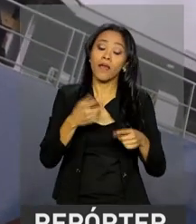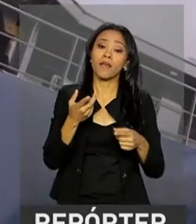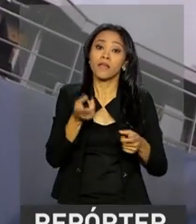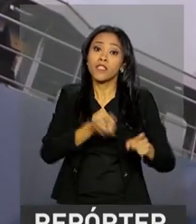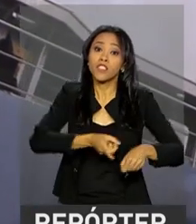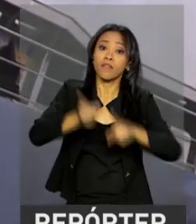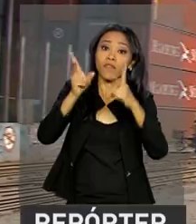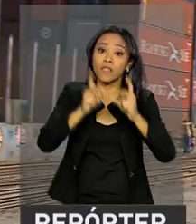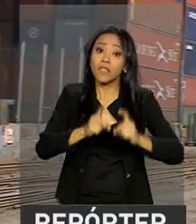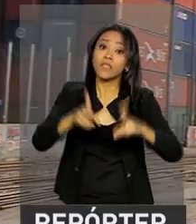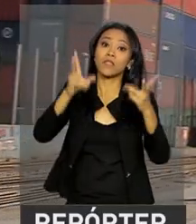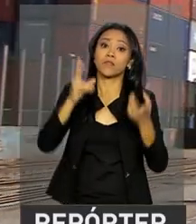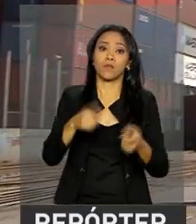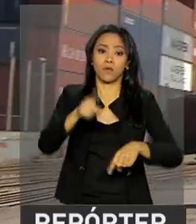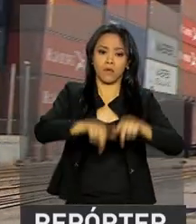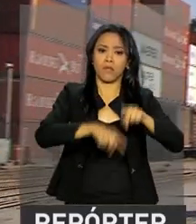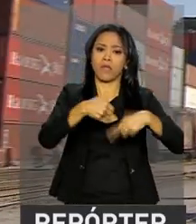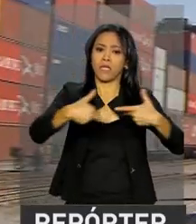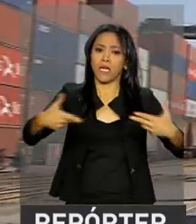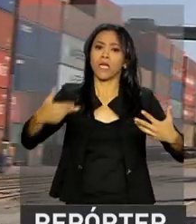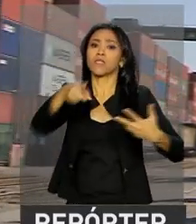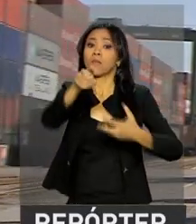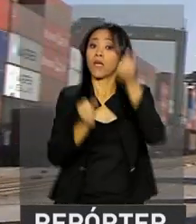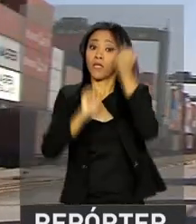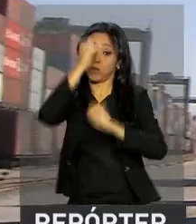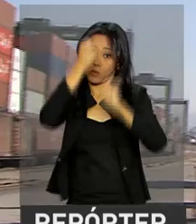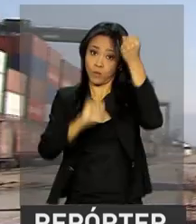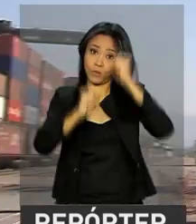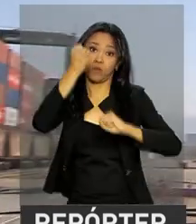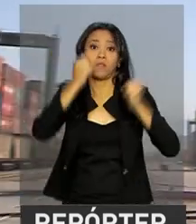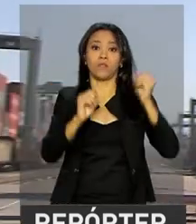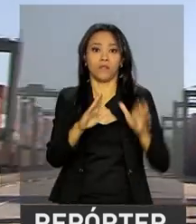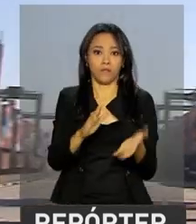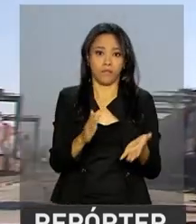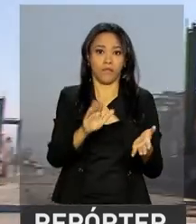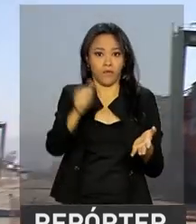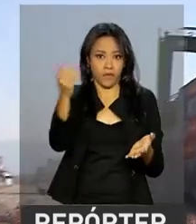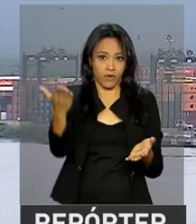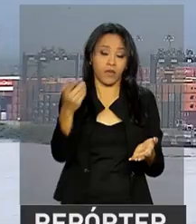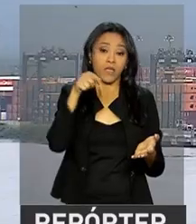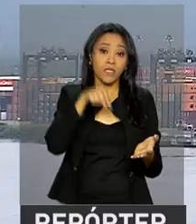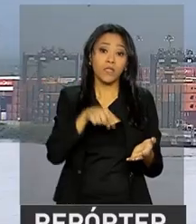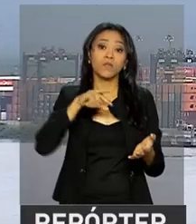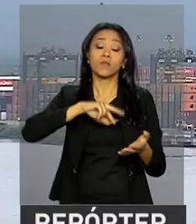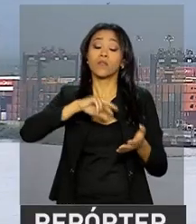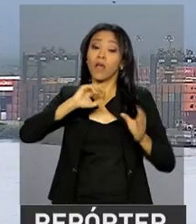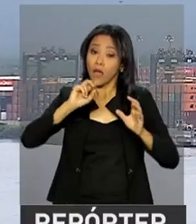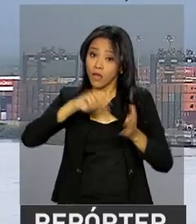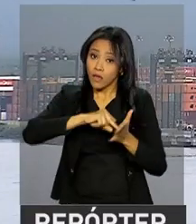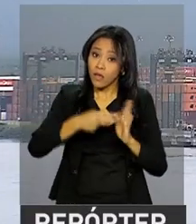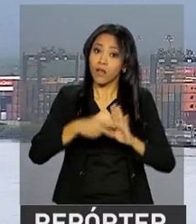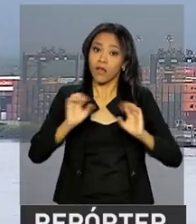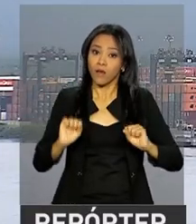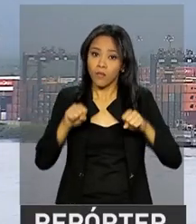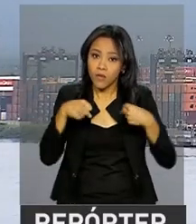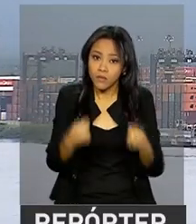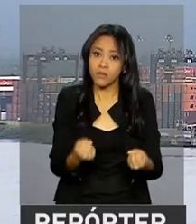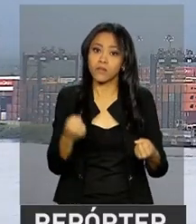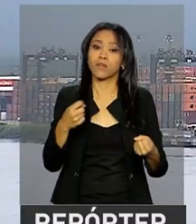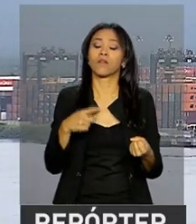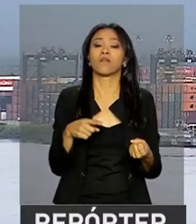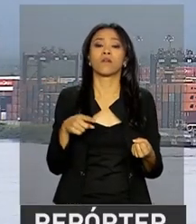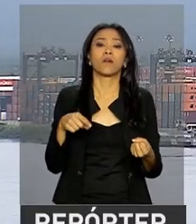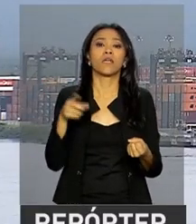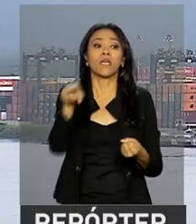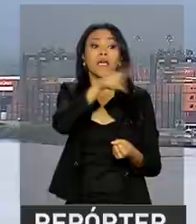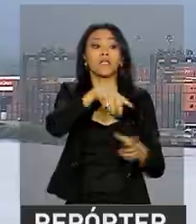para a indústria, né? E alguns itens já acabados, né? Então representa uma recuperação da capacidade de consumo por parte